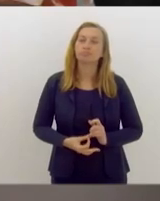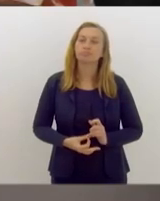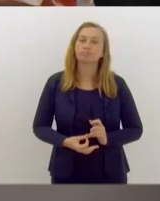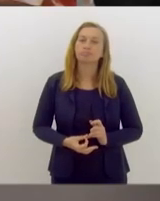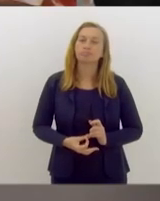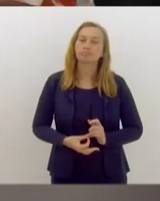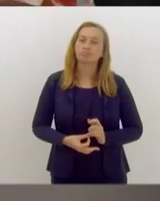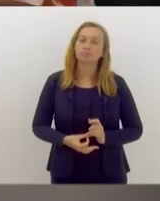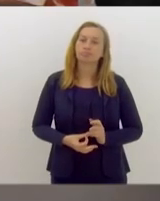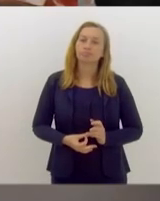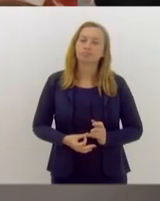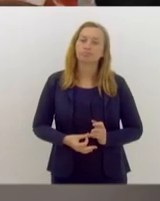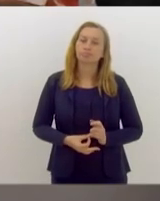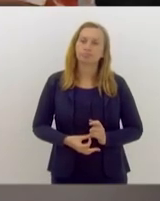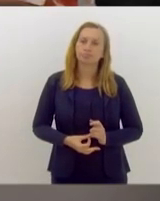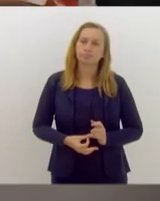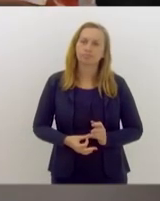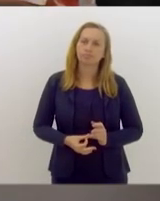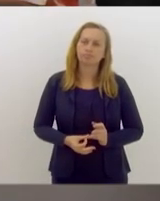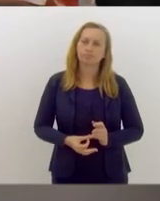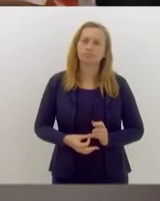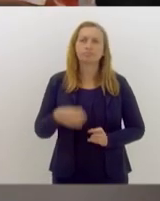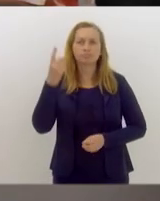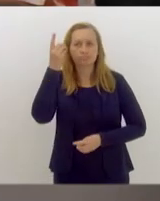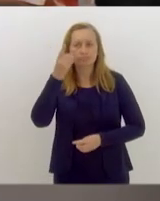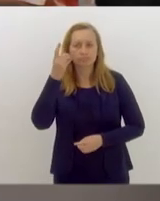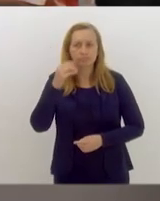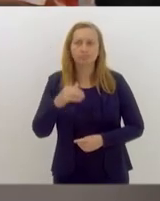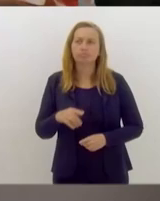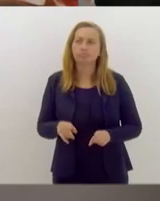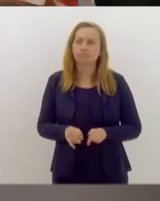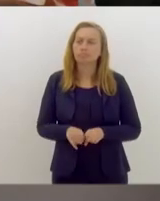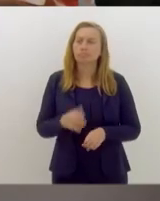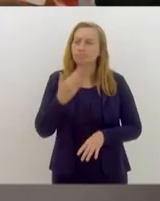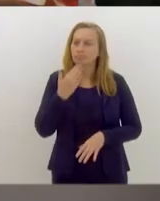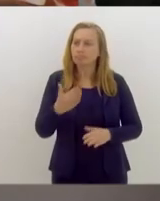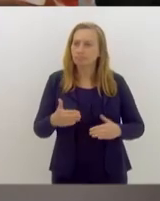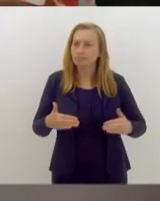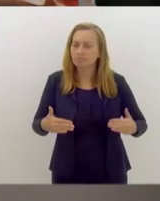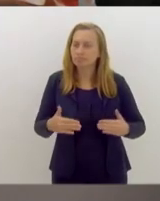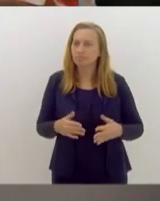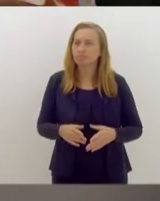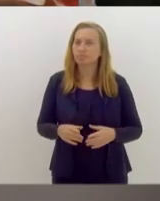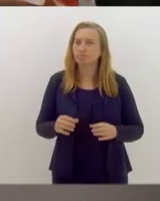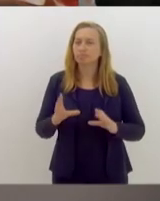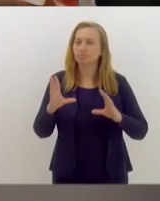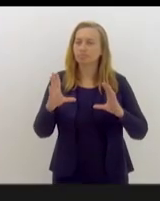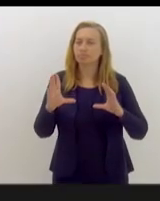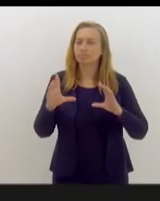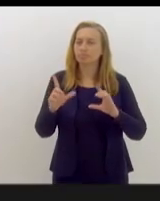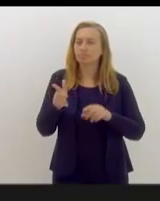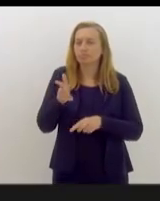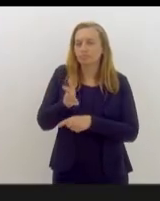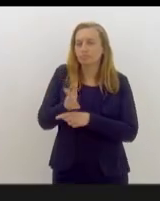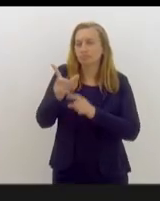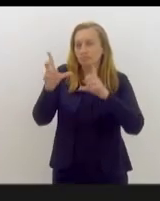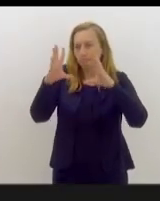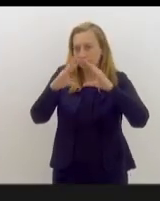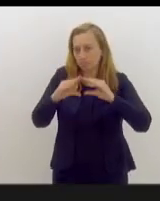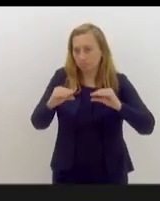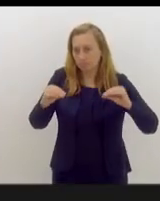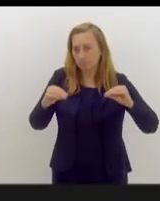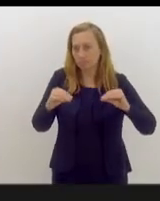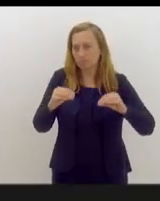deputada, representantes presentes nessa audiência. Eu vou pedir licença para manter a minha câmera fechada, para evitar